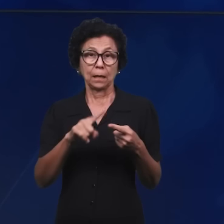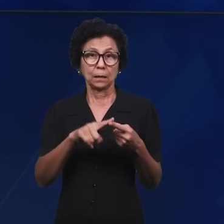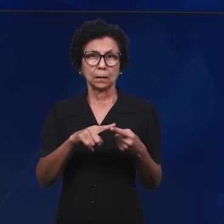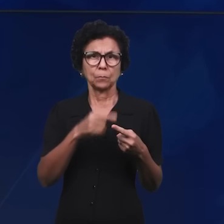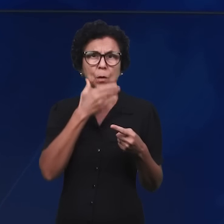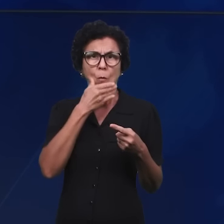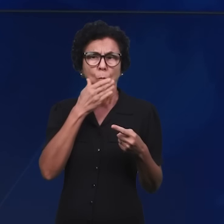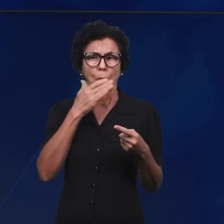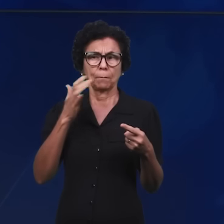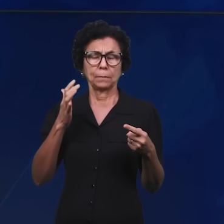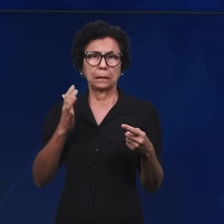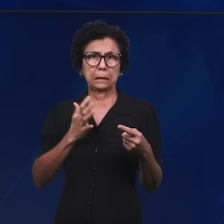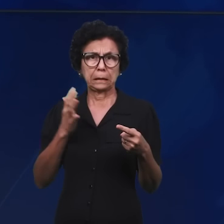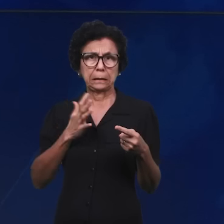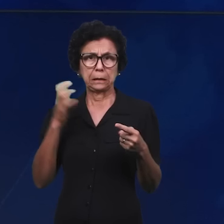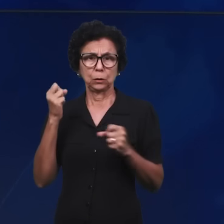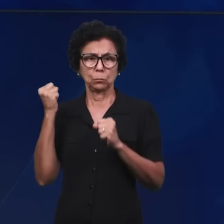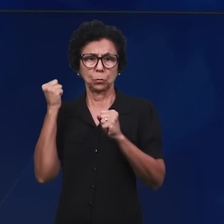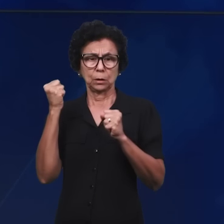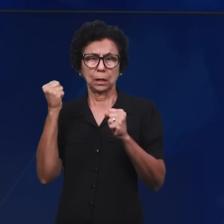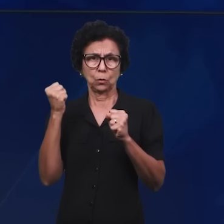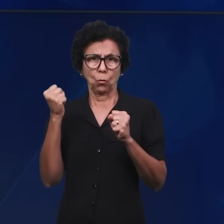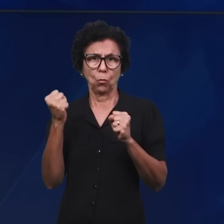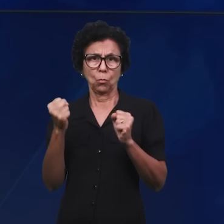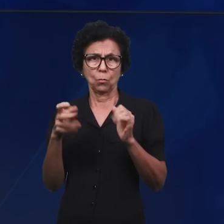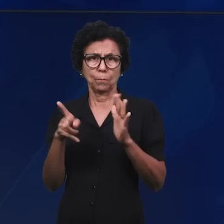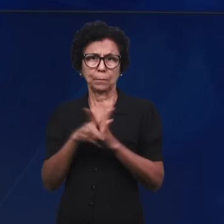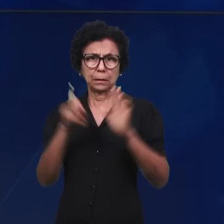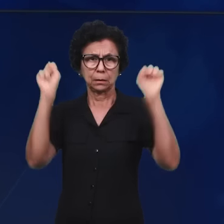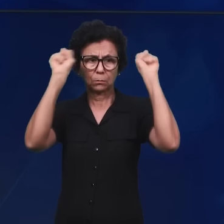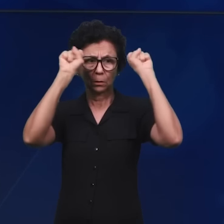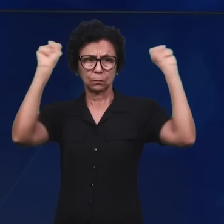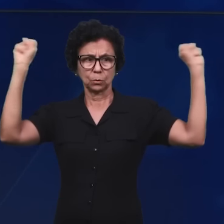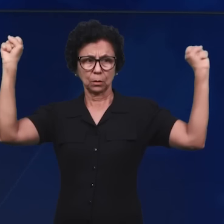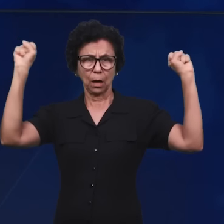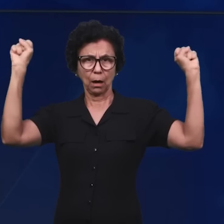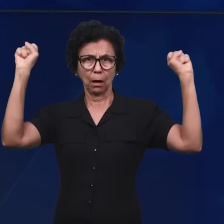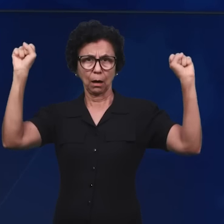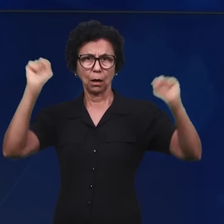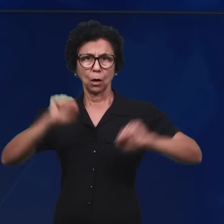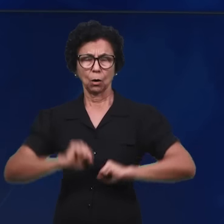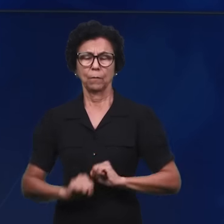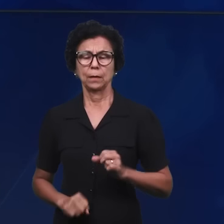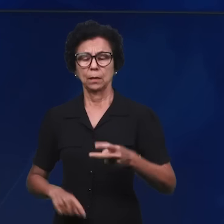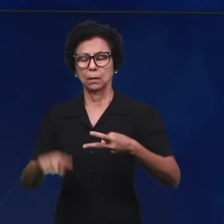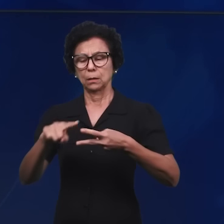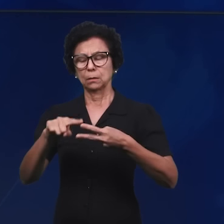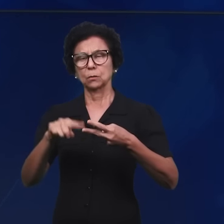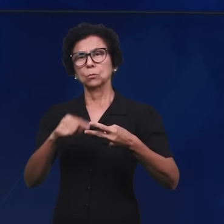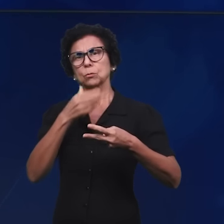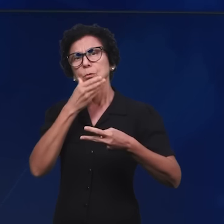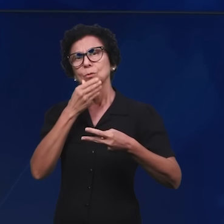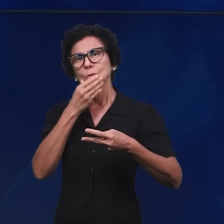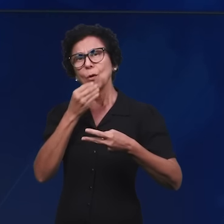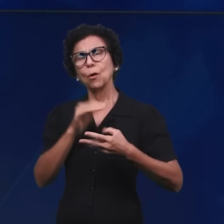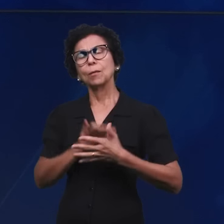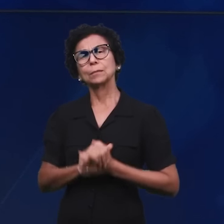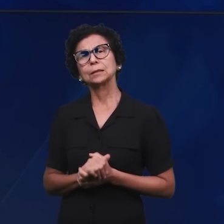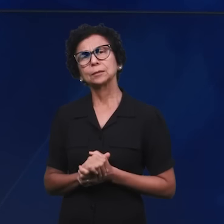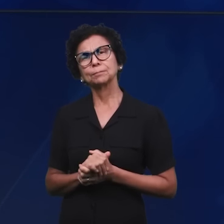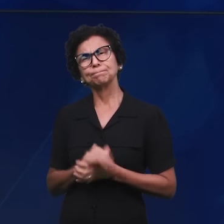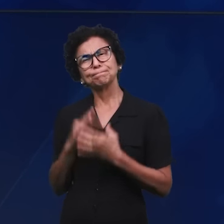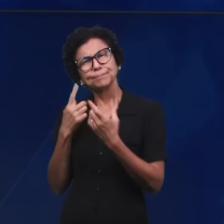do Sinédrio. E a palavra de Deus diz que esses 2 homens, durante um tempo, eram discípulos de Jesus, mas